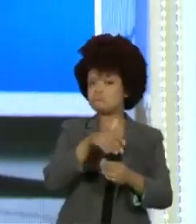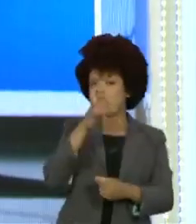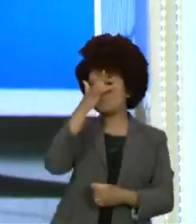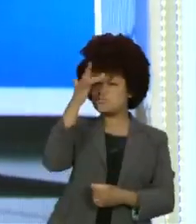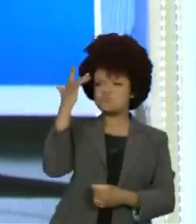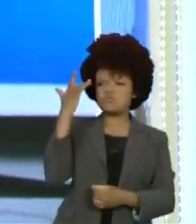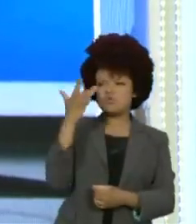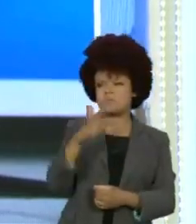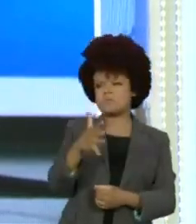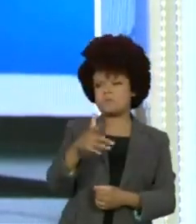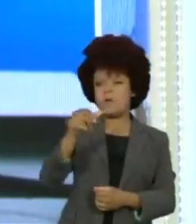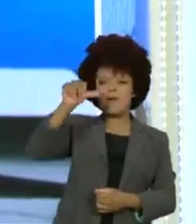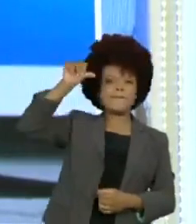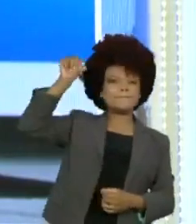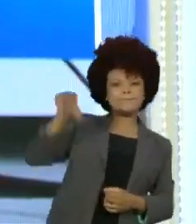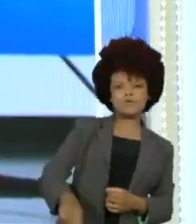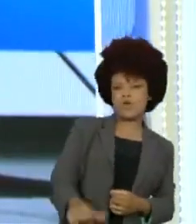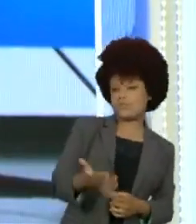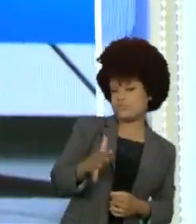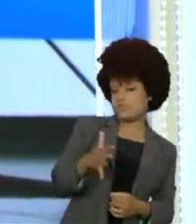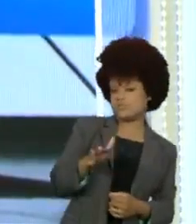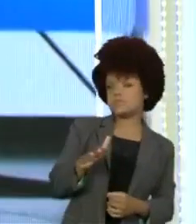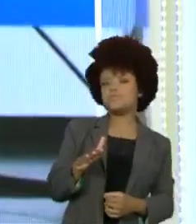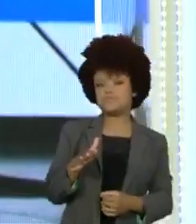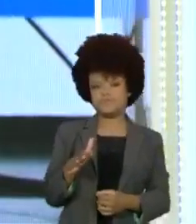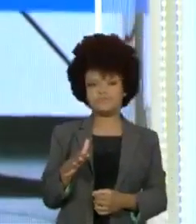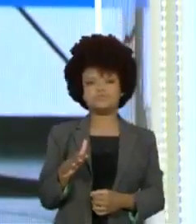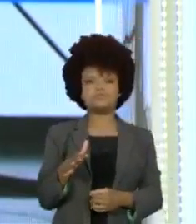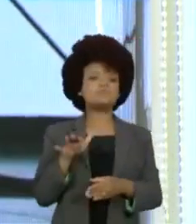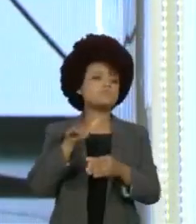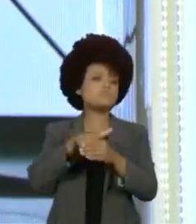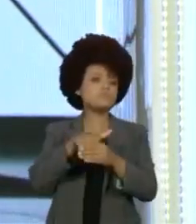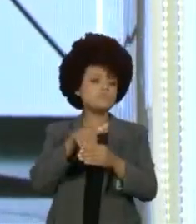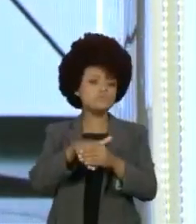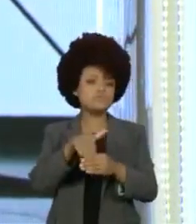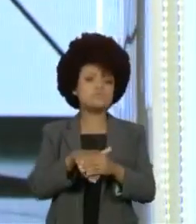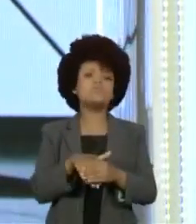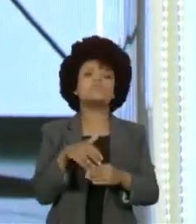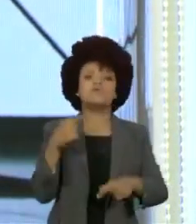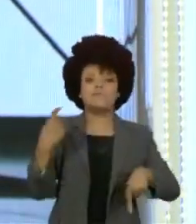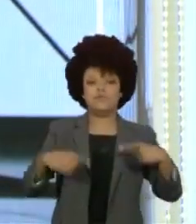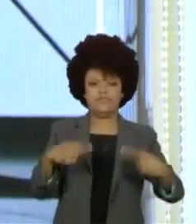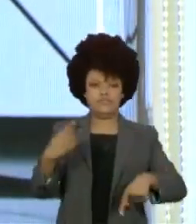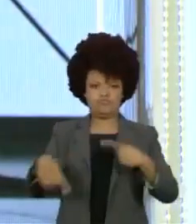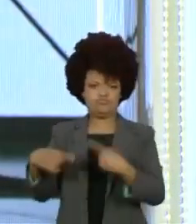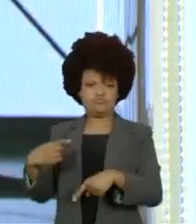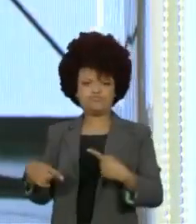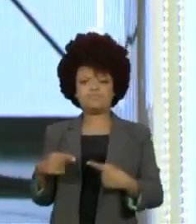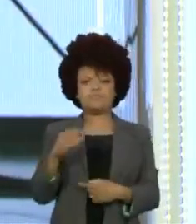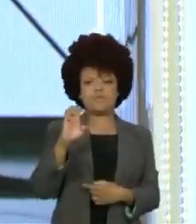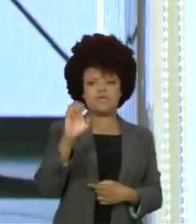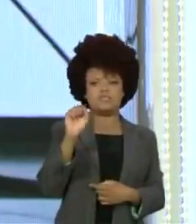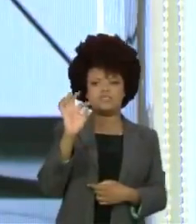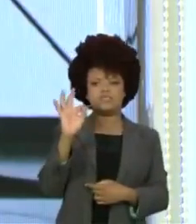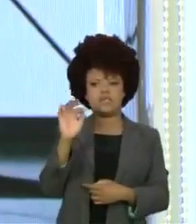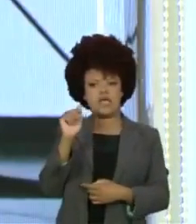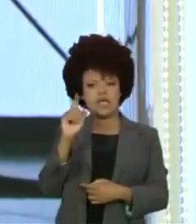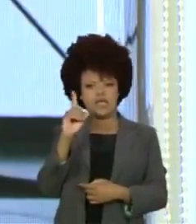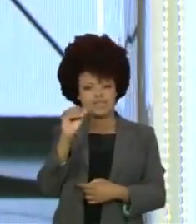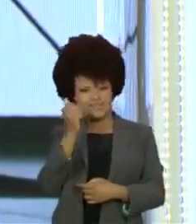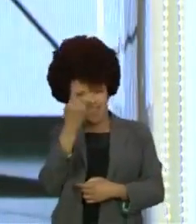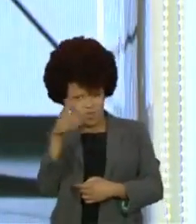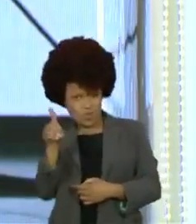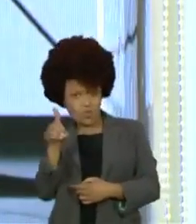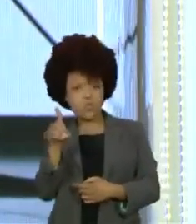mesmo que seja no segundo turno do debate do Estadão eu te fiz uma pergunta e você não me respondeu porque o seu